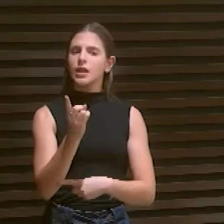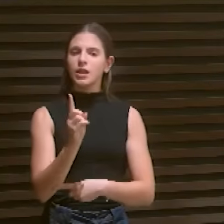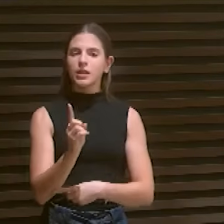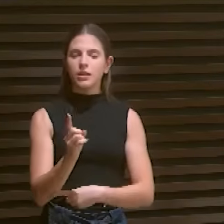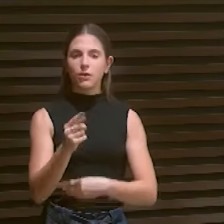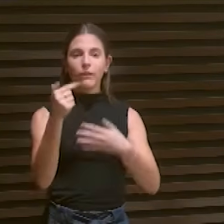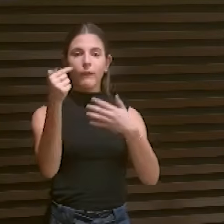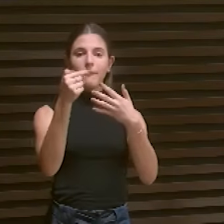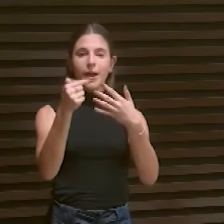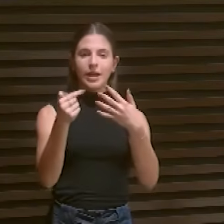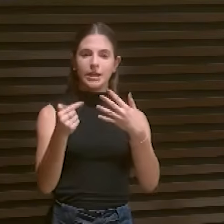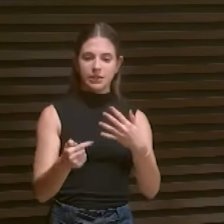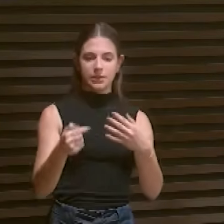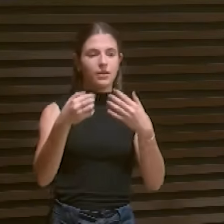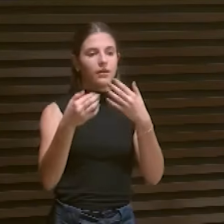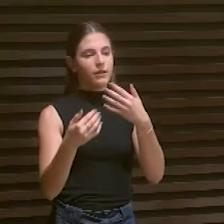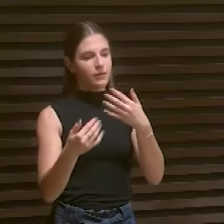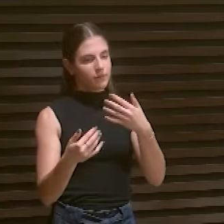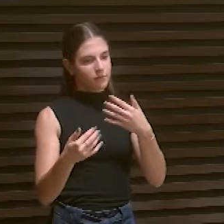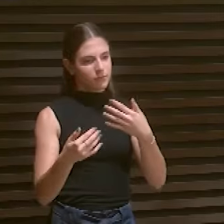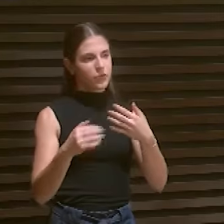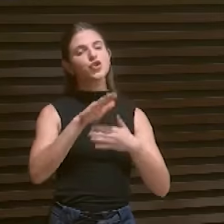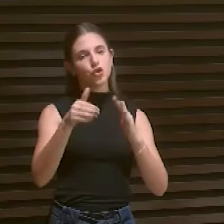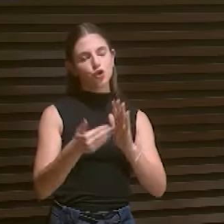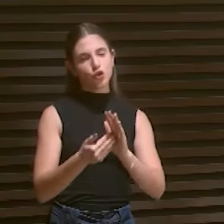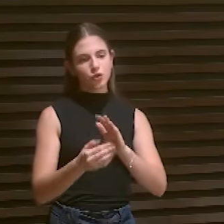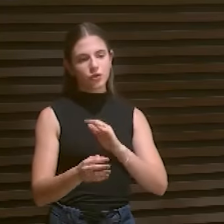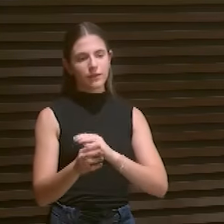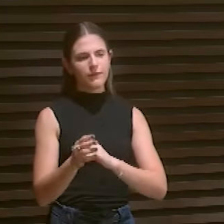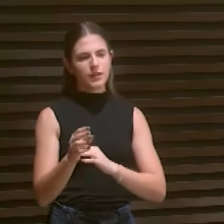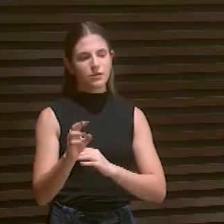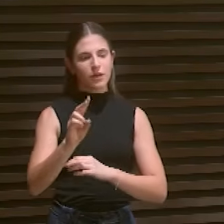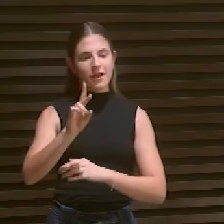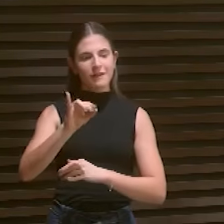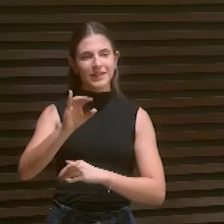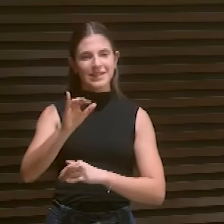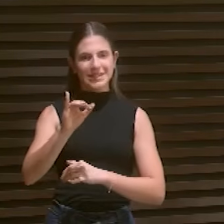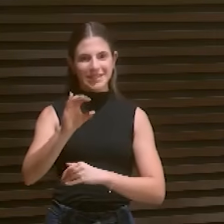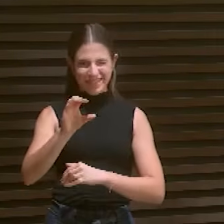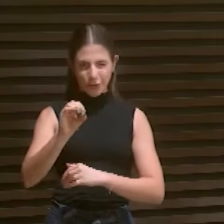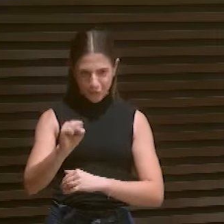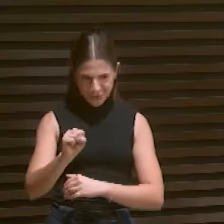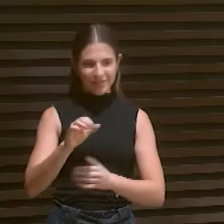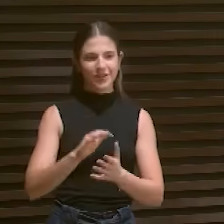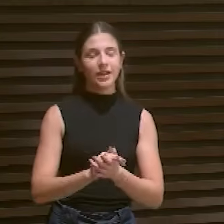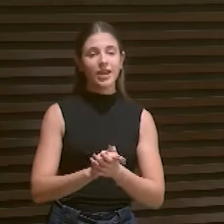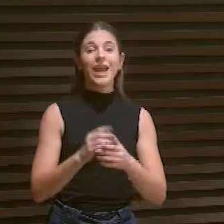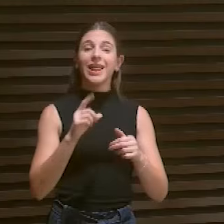catálogo abrangente de todos os vícios, elas incorporam todo tipo de maldade que